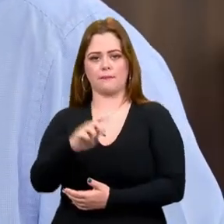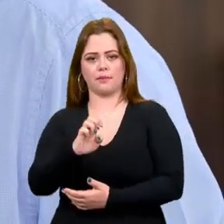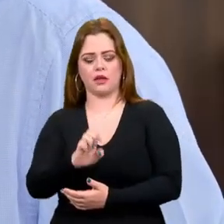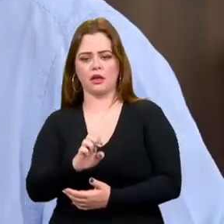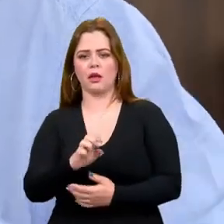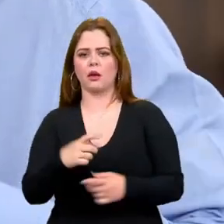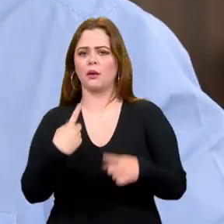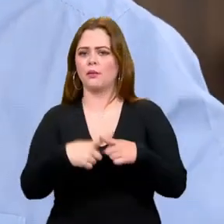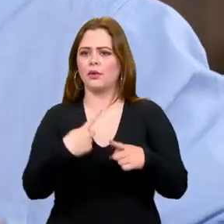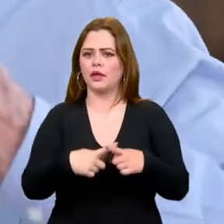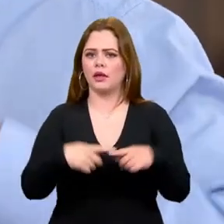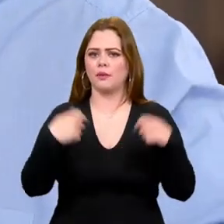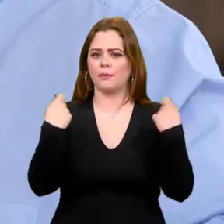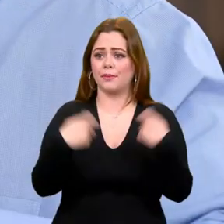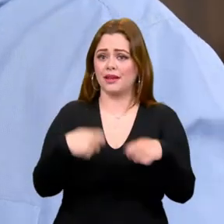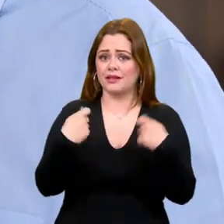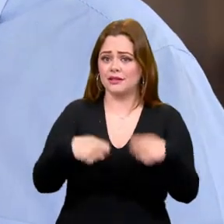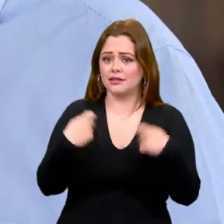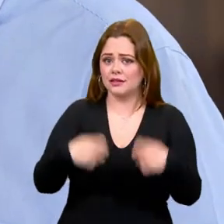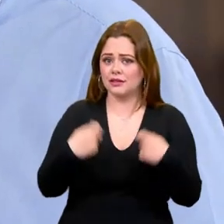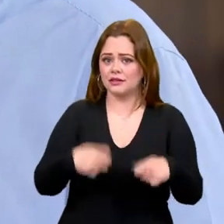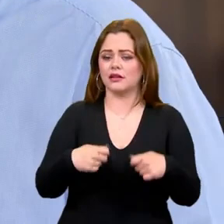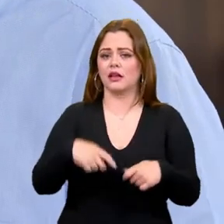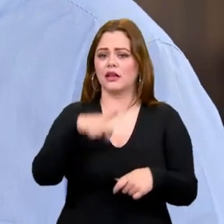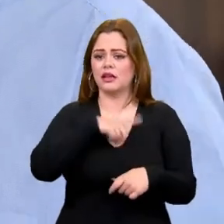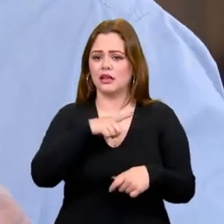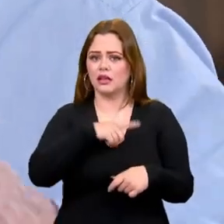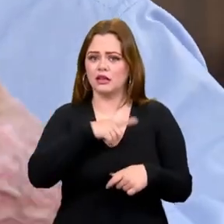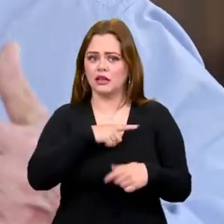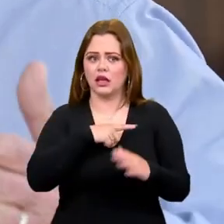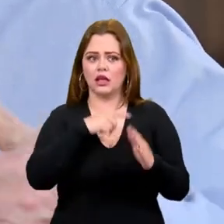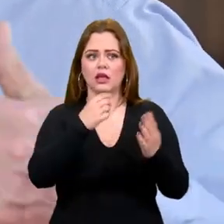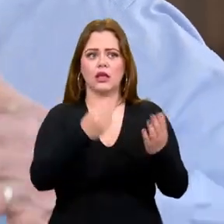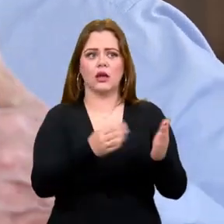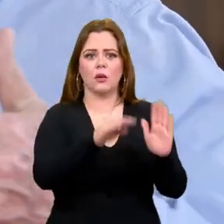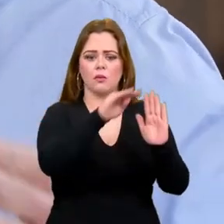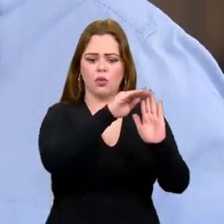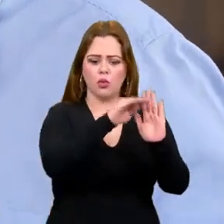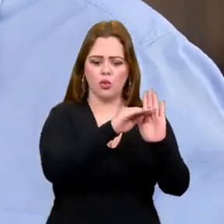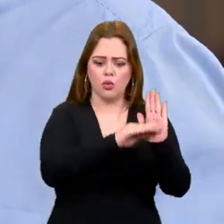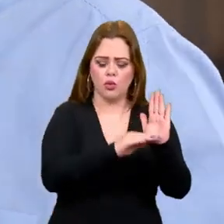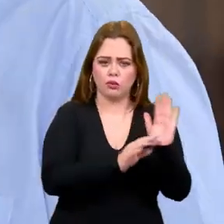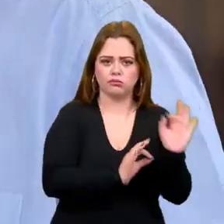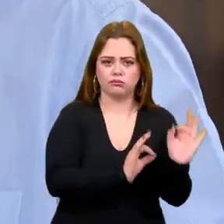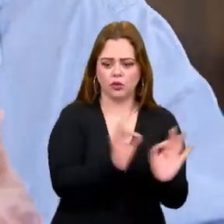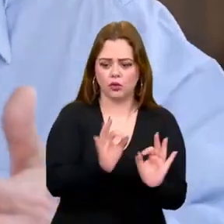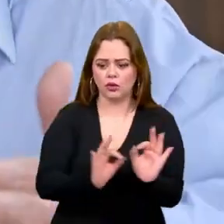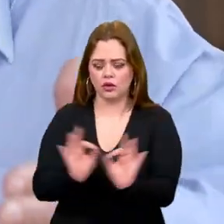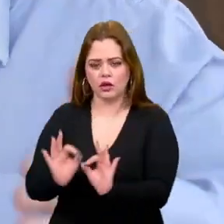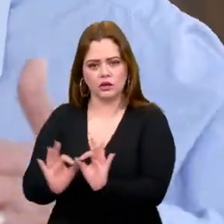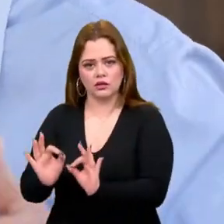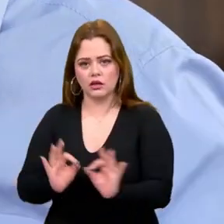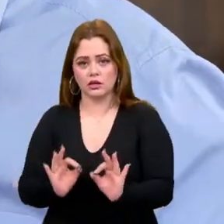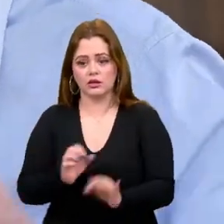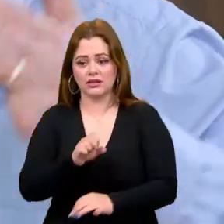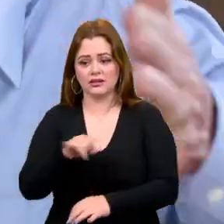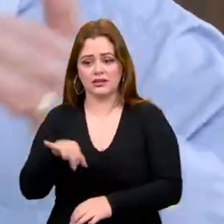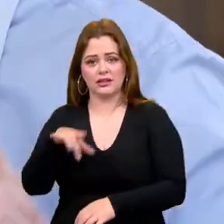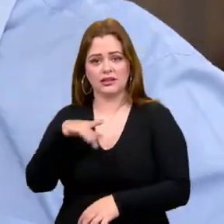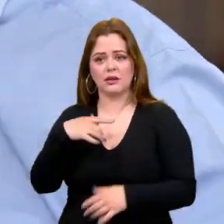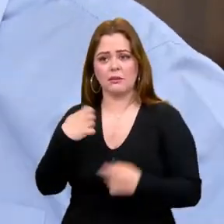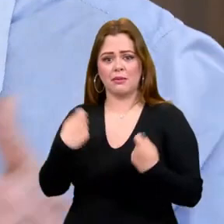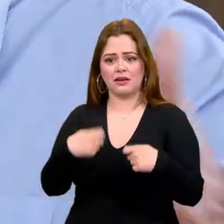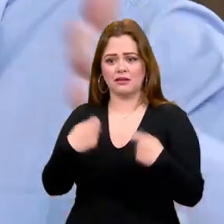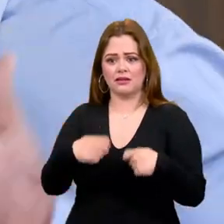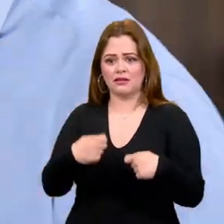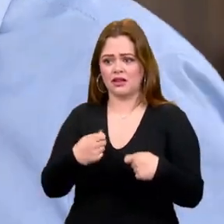regulador um país precisa de estoque regulador se tiver uma crise de alimento no mundo nós temos que ter garantia de